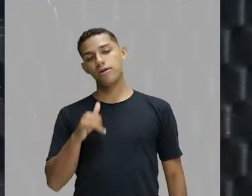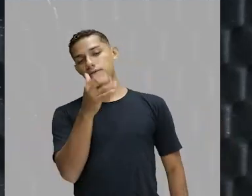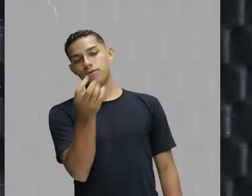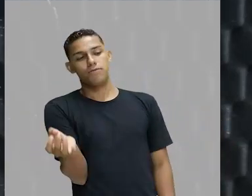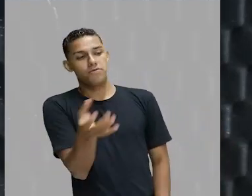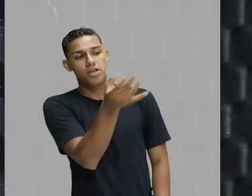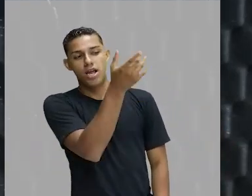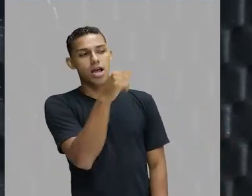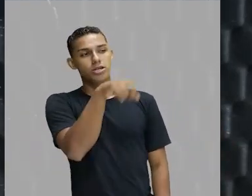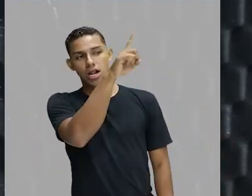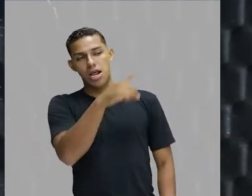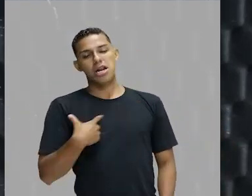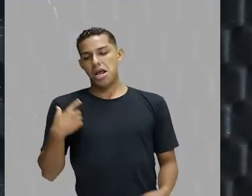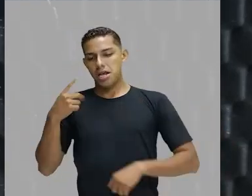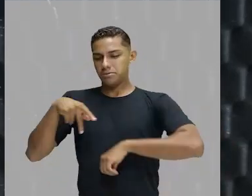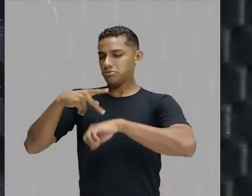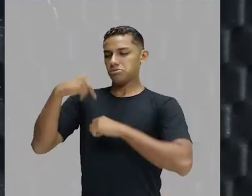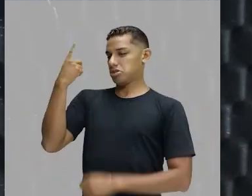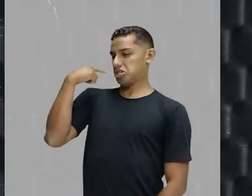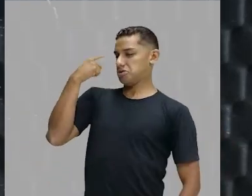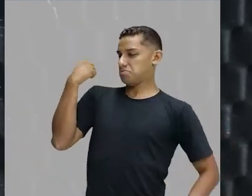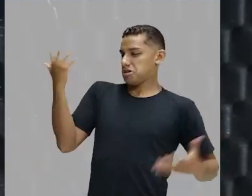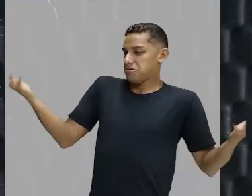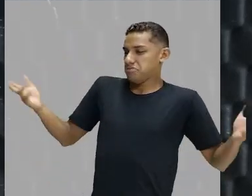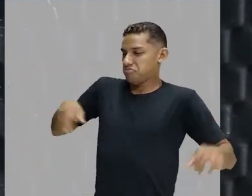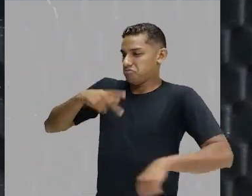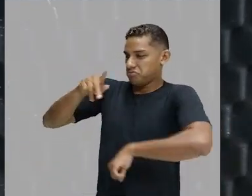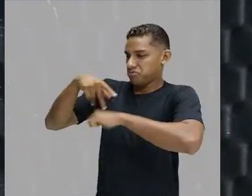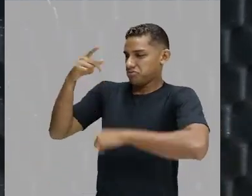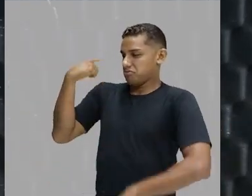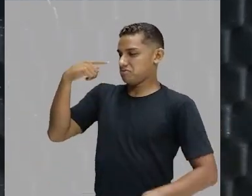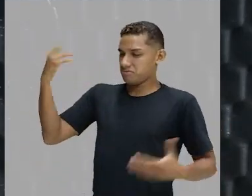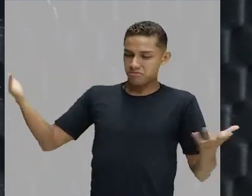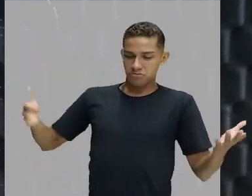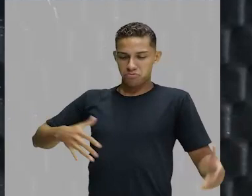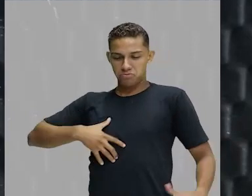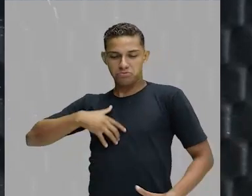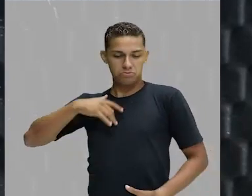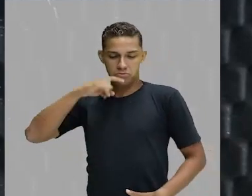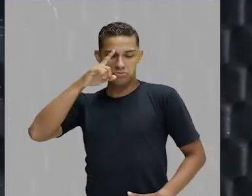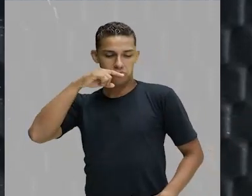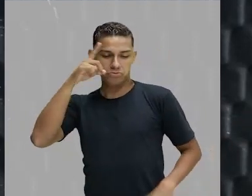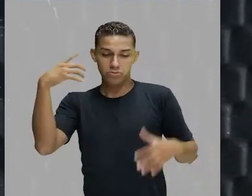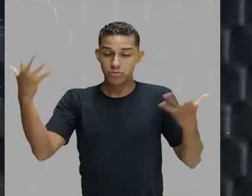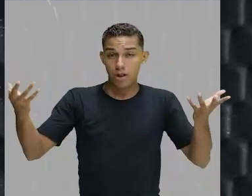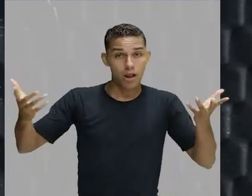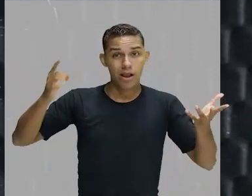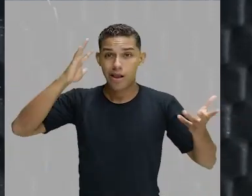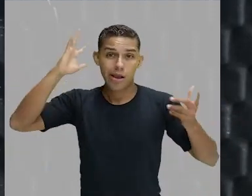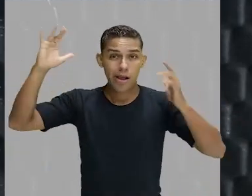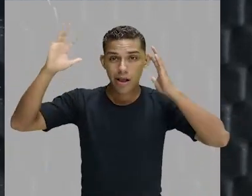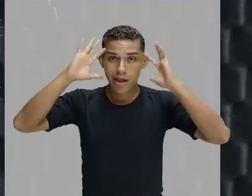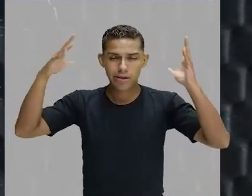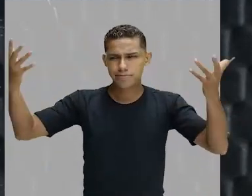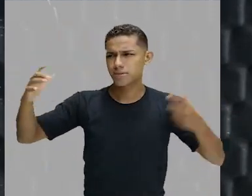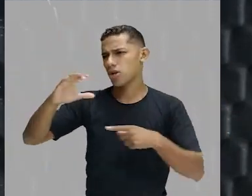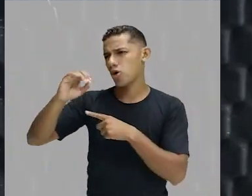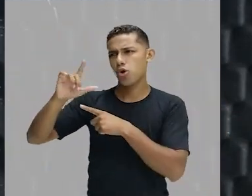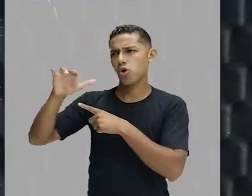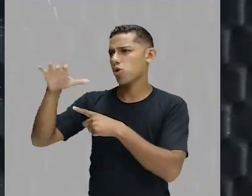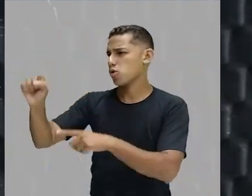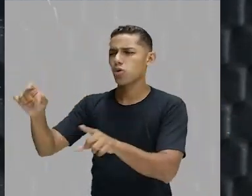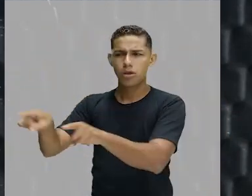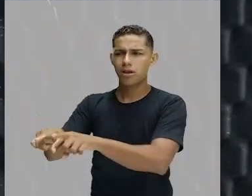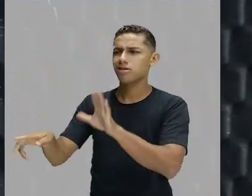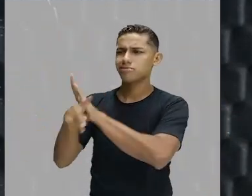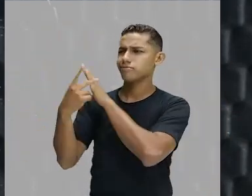de espanhol fica falando desses lugares aí, Ilha Galápagos, né, de Galápagos, Colônia de